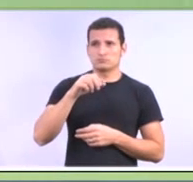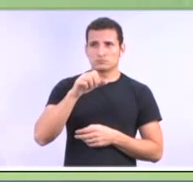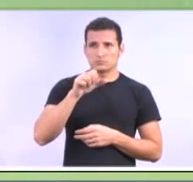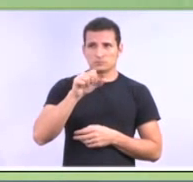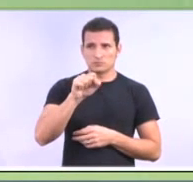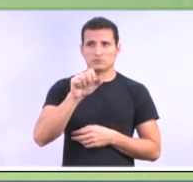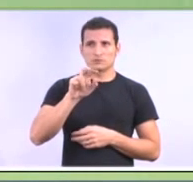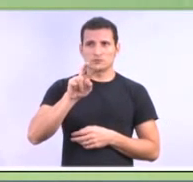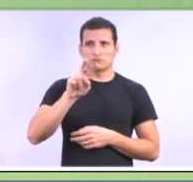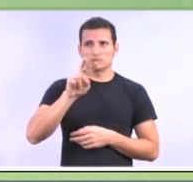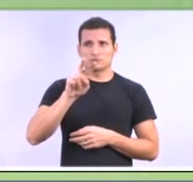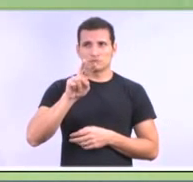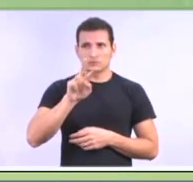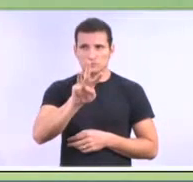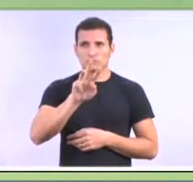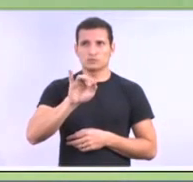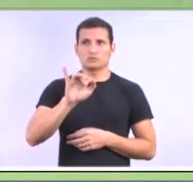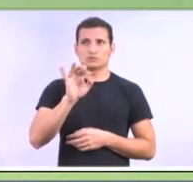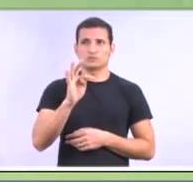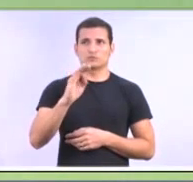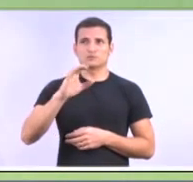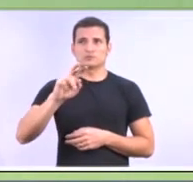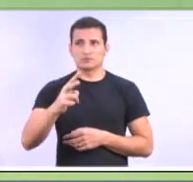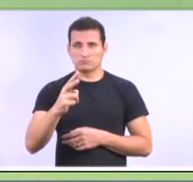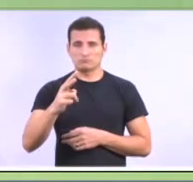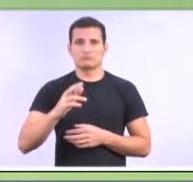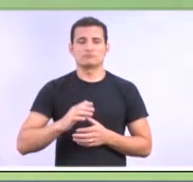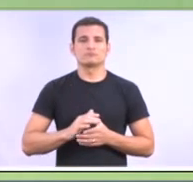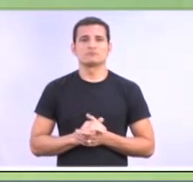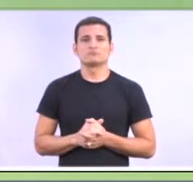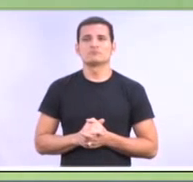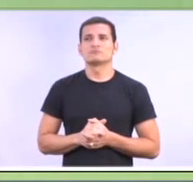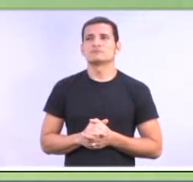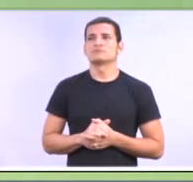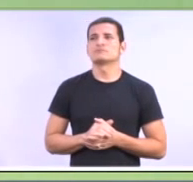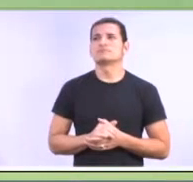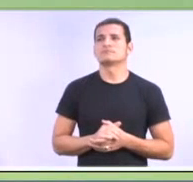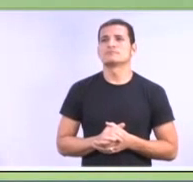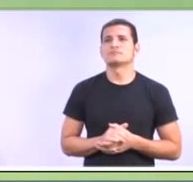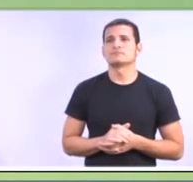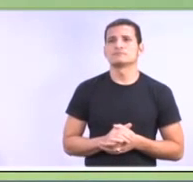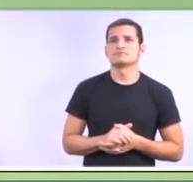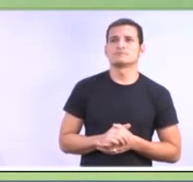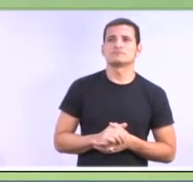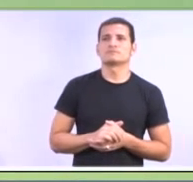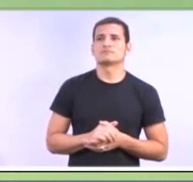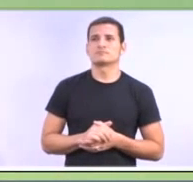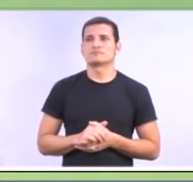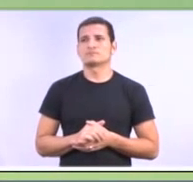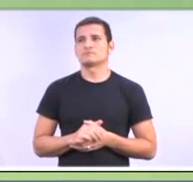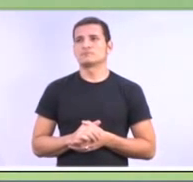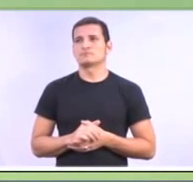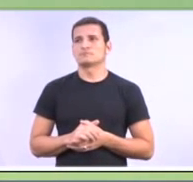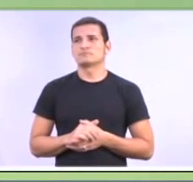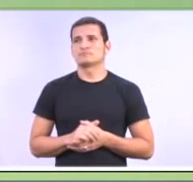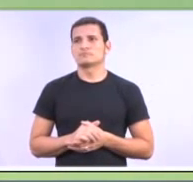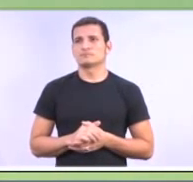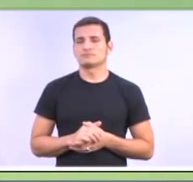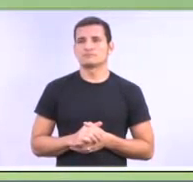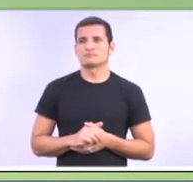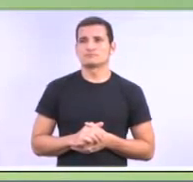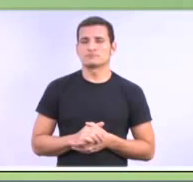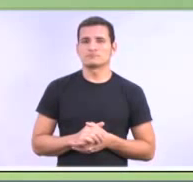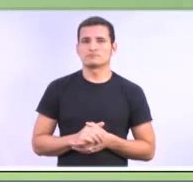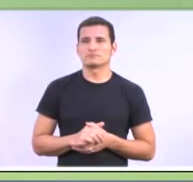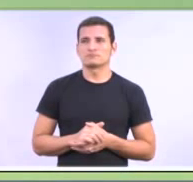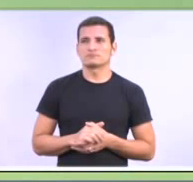uma transmissão, ela pode fazê-la diretamente para o seu destinatário e todas as demais não escutam